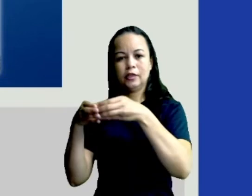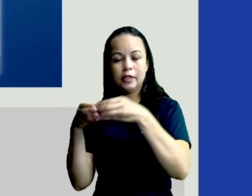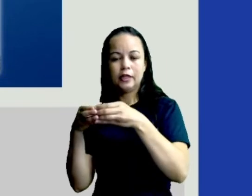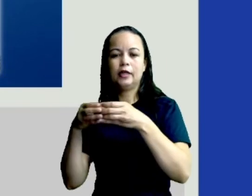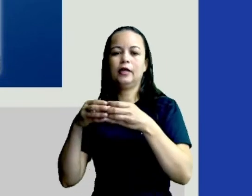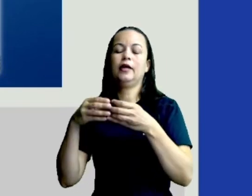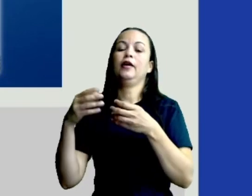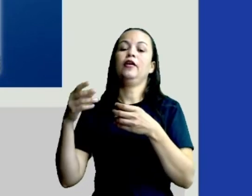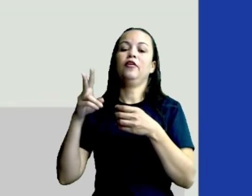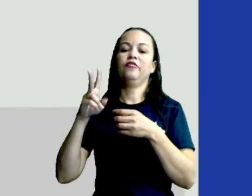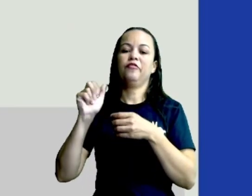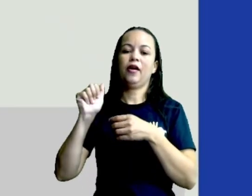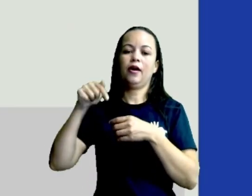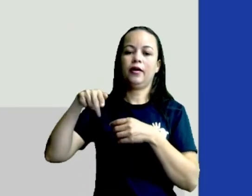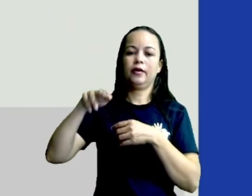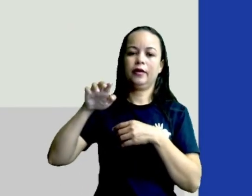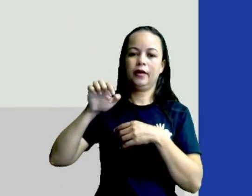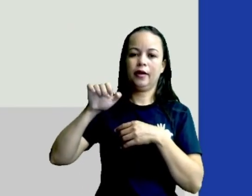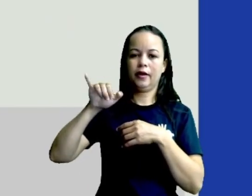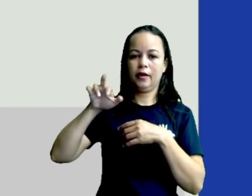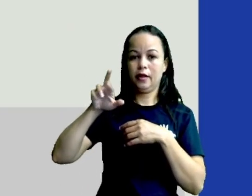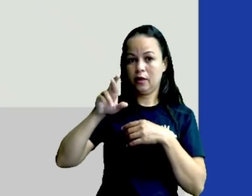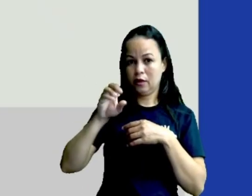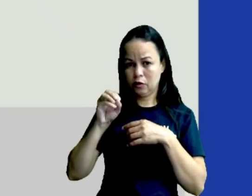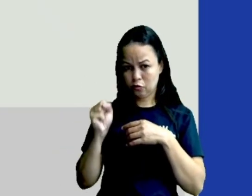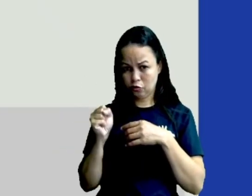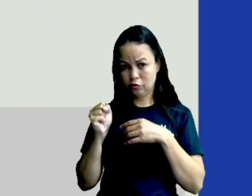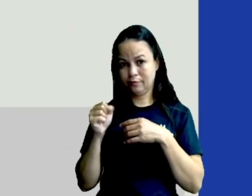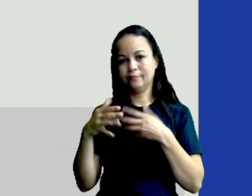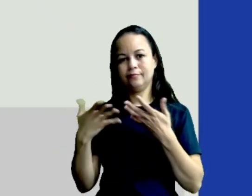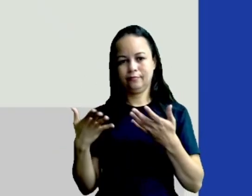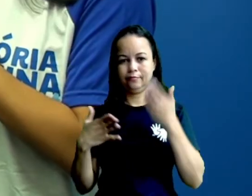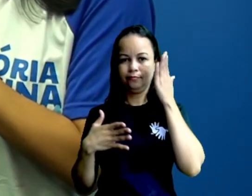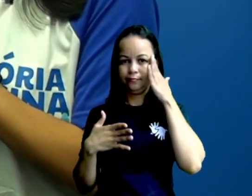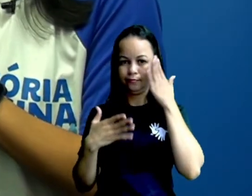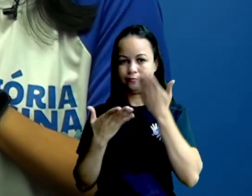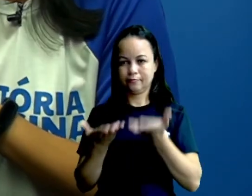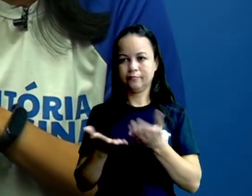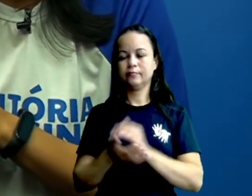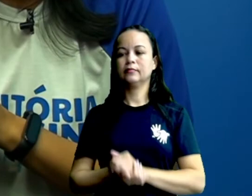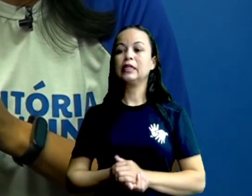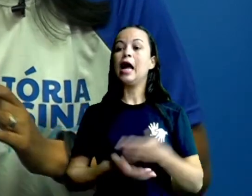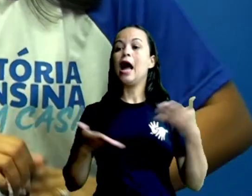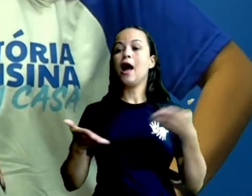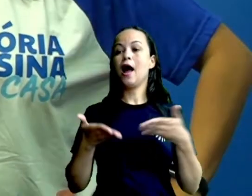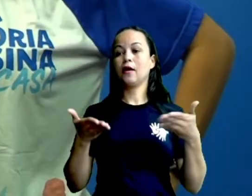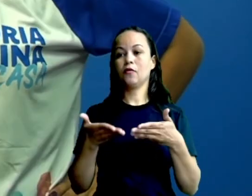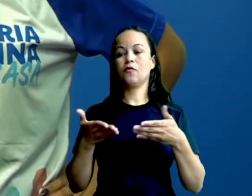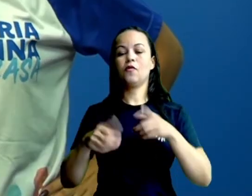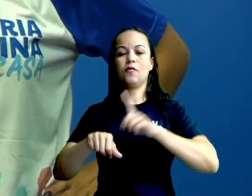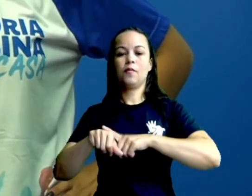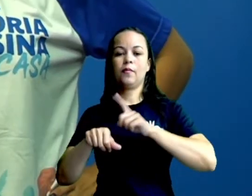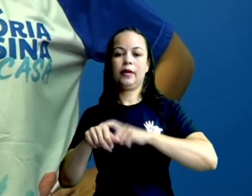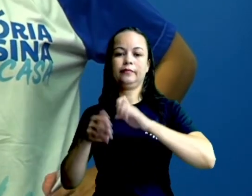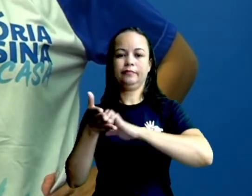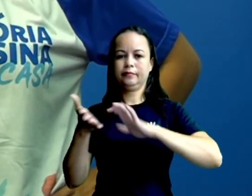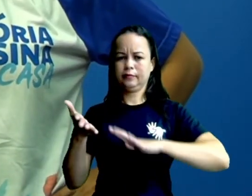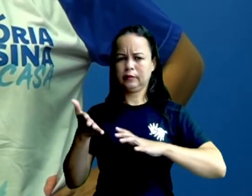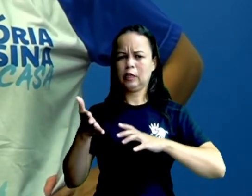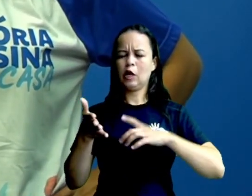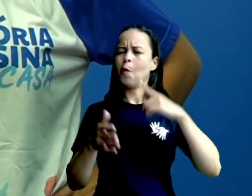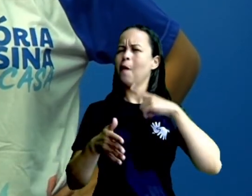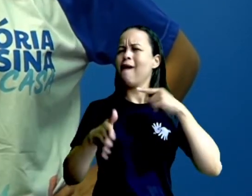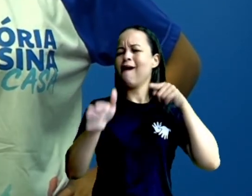ver o próximo que é que a gente tem. Hora da nossa atividade. Eu tenho 3 perguntas